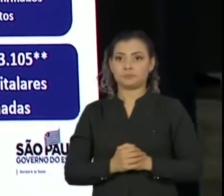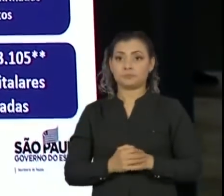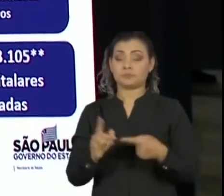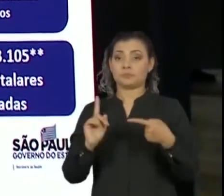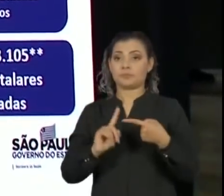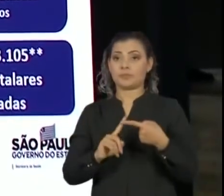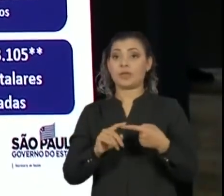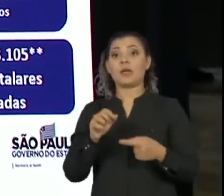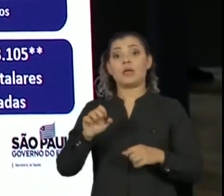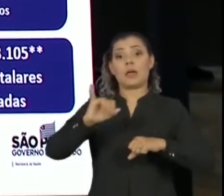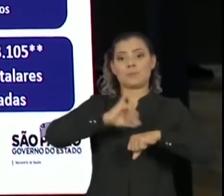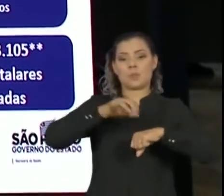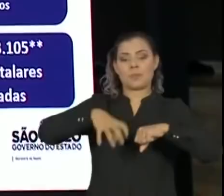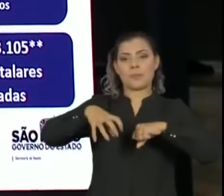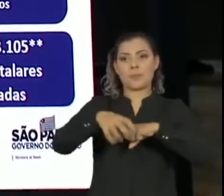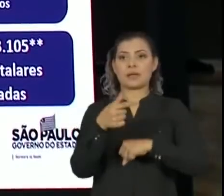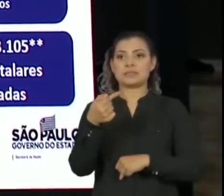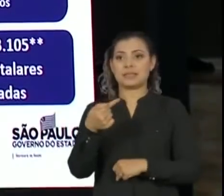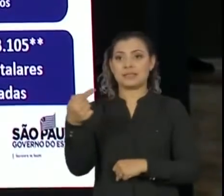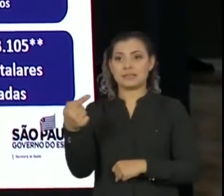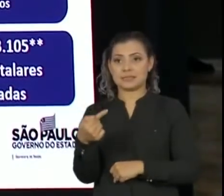70,8% e Grande São Paulo,